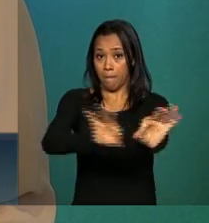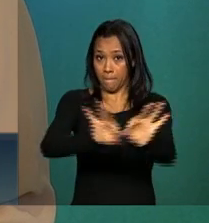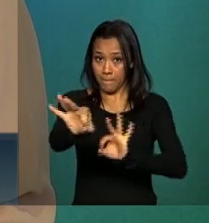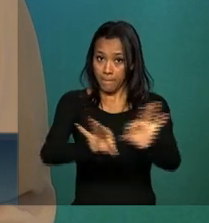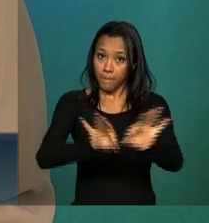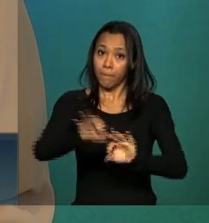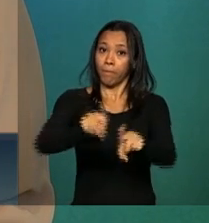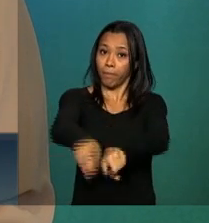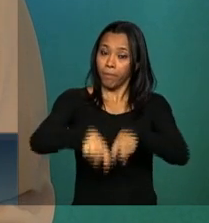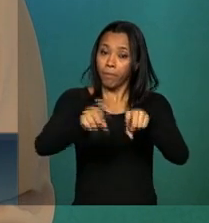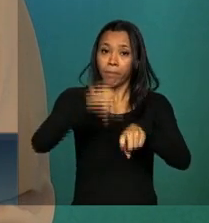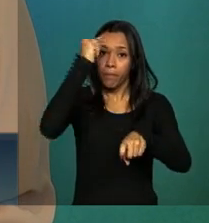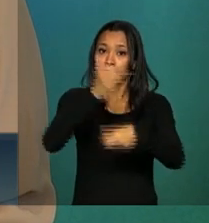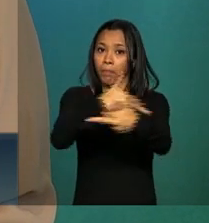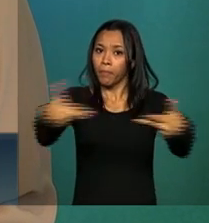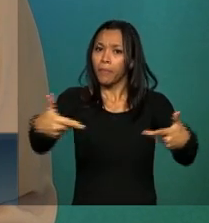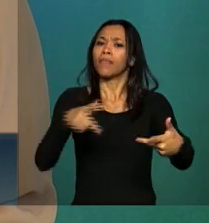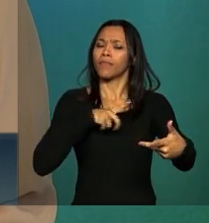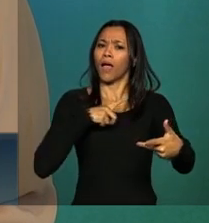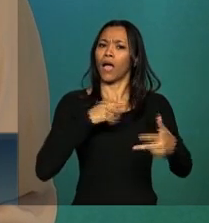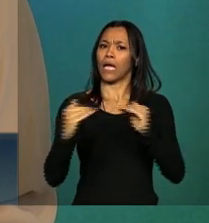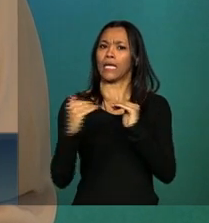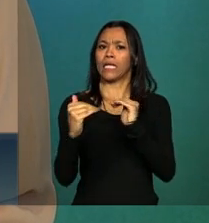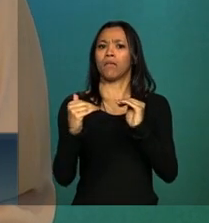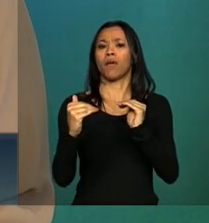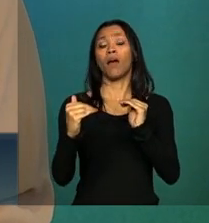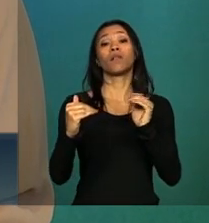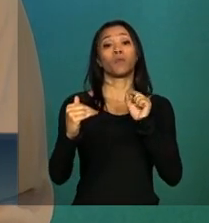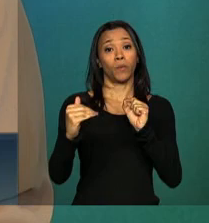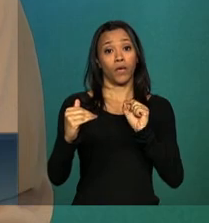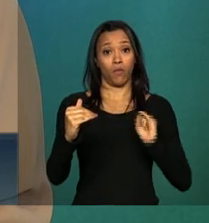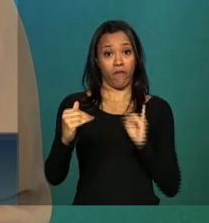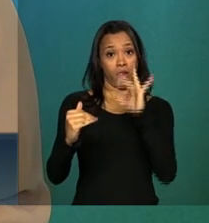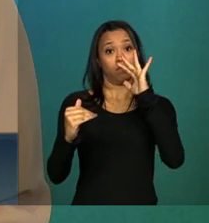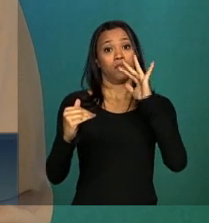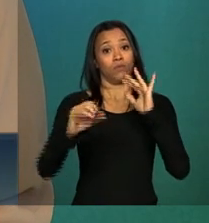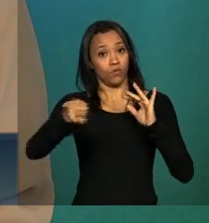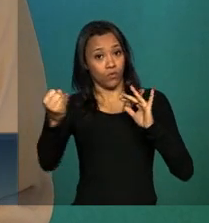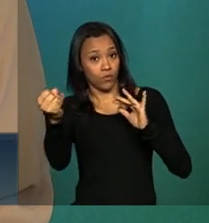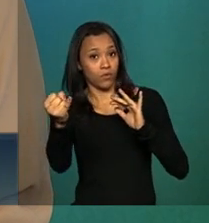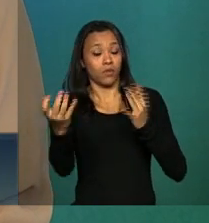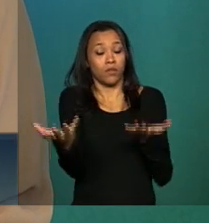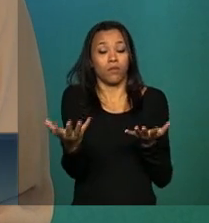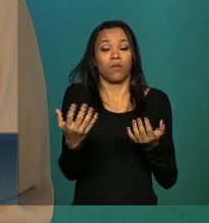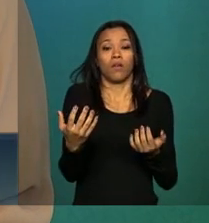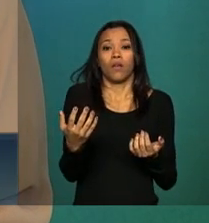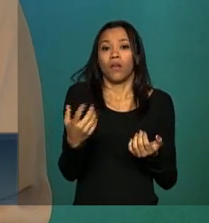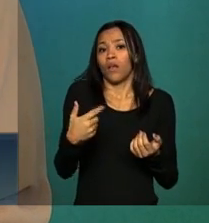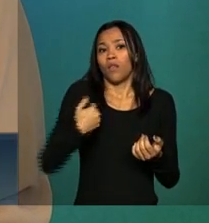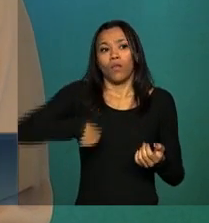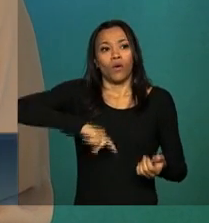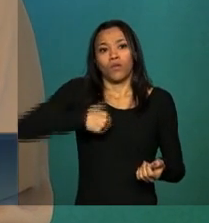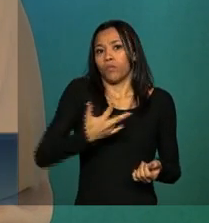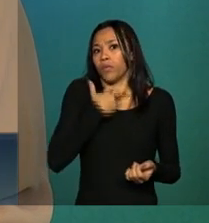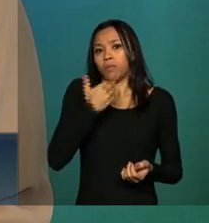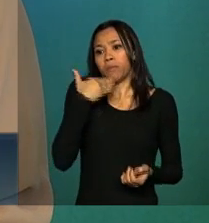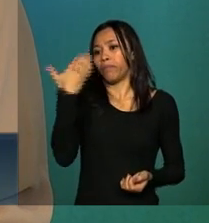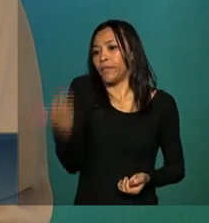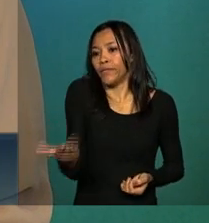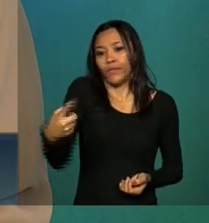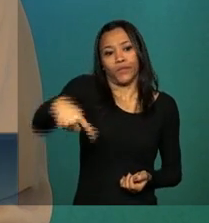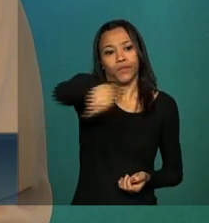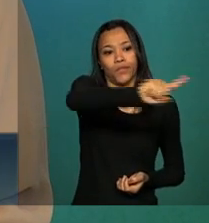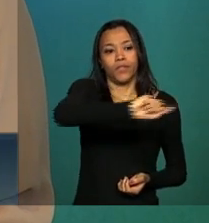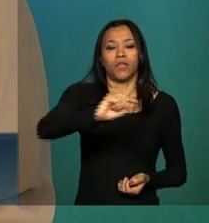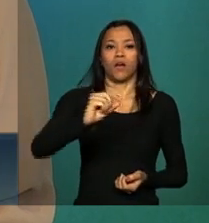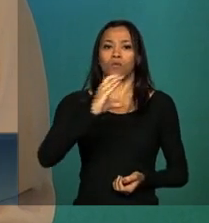reequilibrado para os patamares da inflação. O que nós não podemos pedir aos coordenadores do